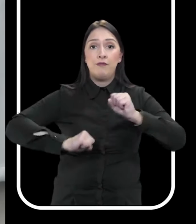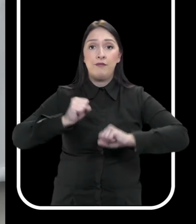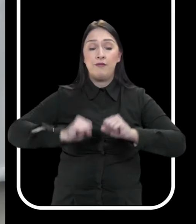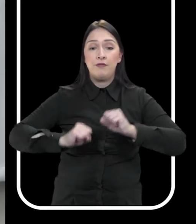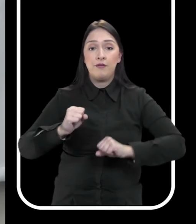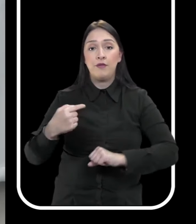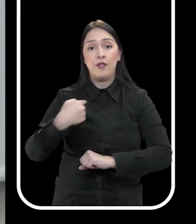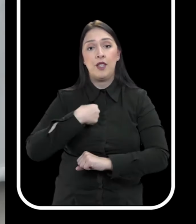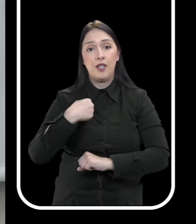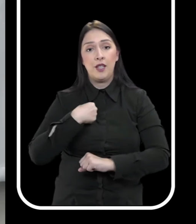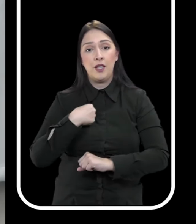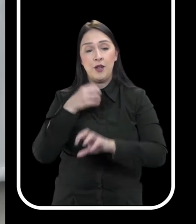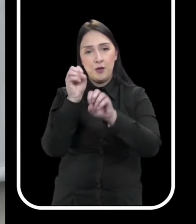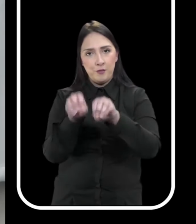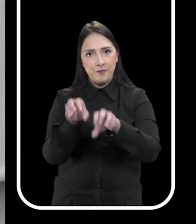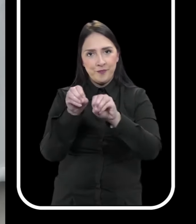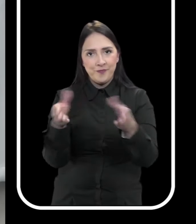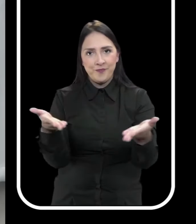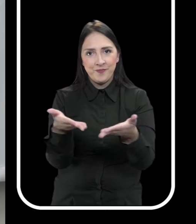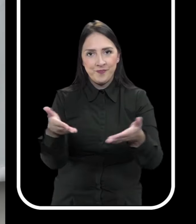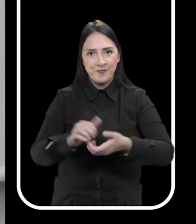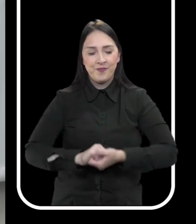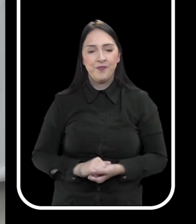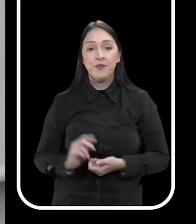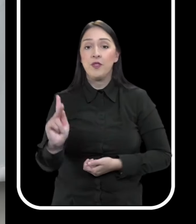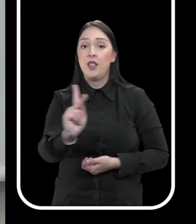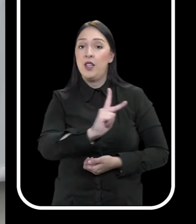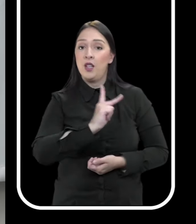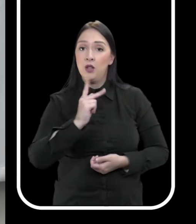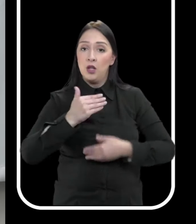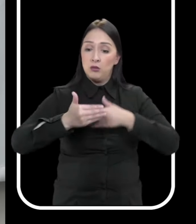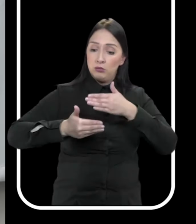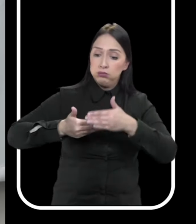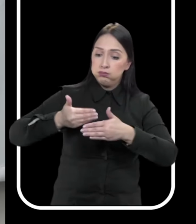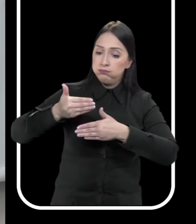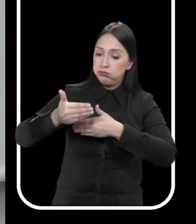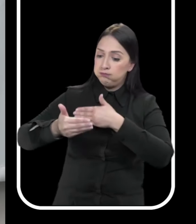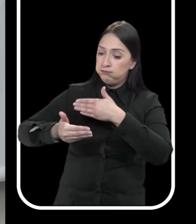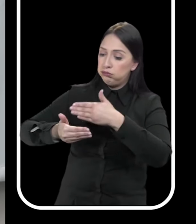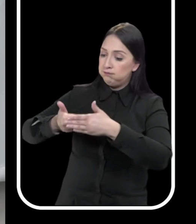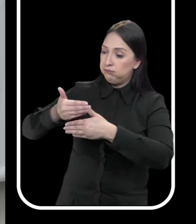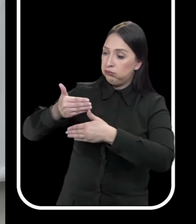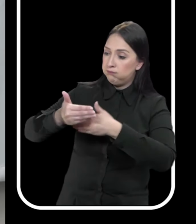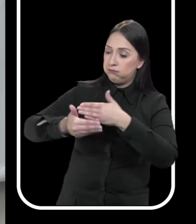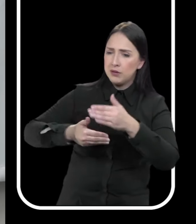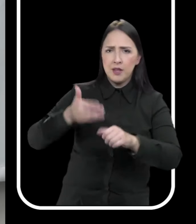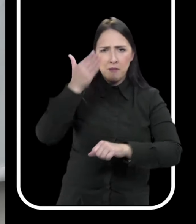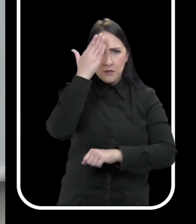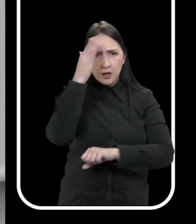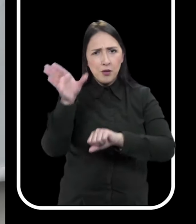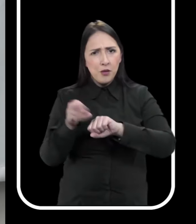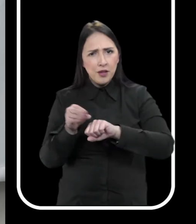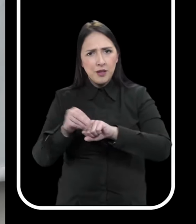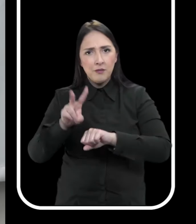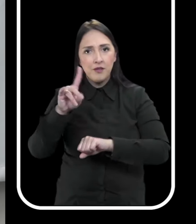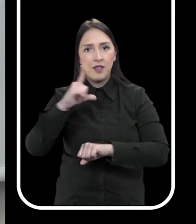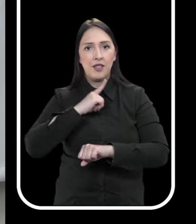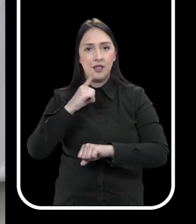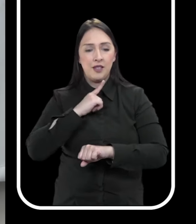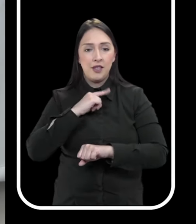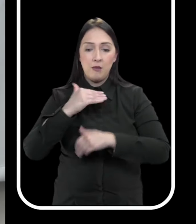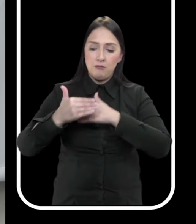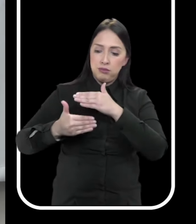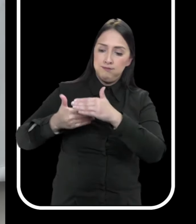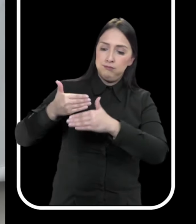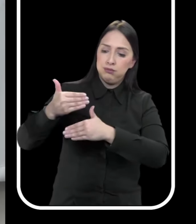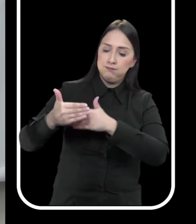arranjo físico, que eu sou o professor no momento. Então nós vamos aí evoluindo, né? De acordo com o conhecimento que nós vamos adquirindo,